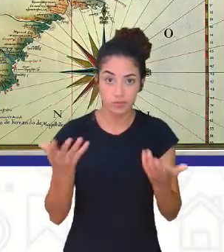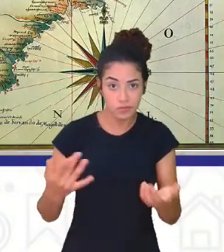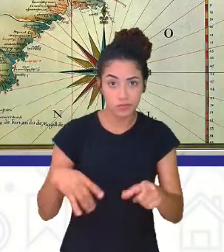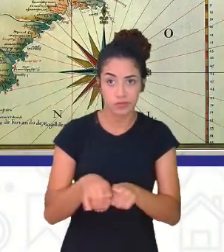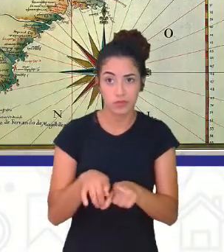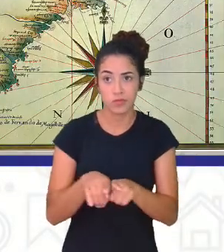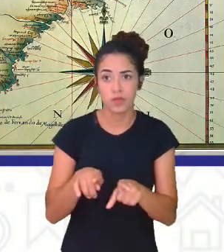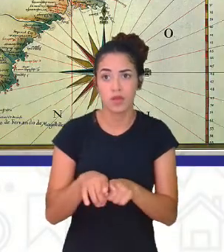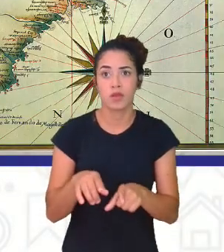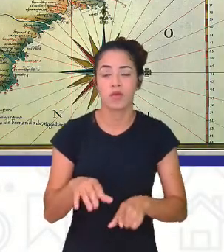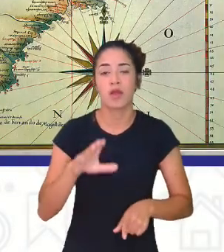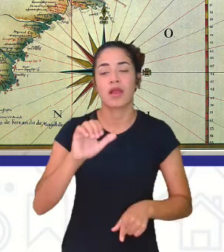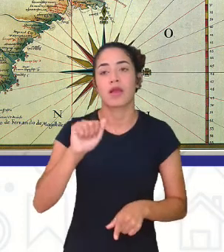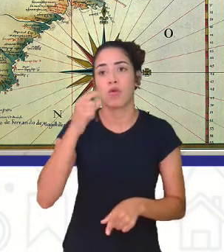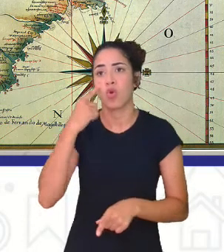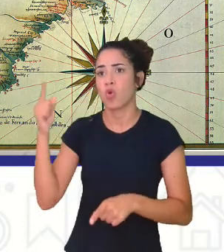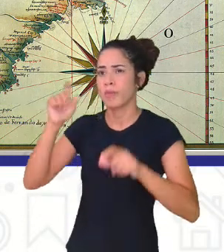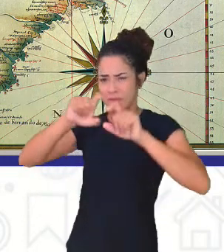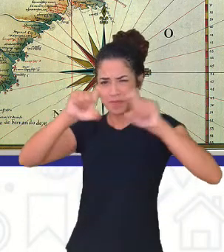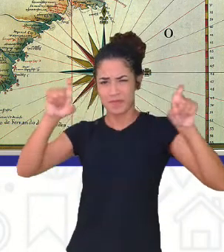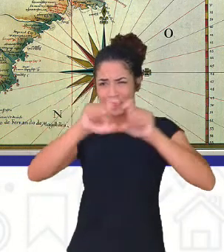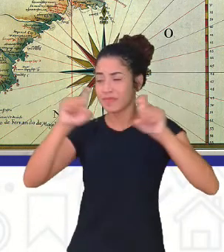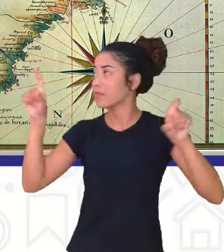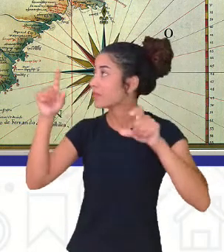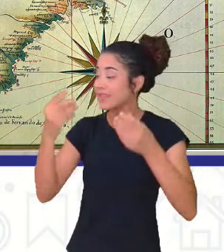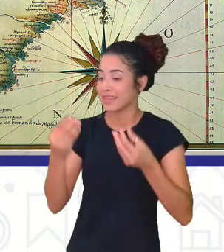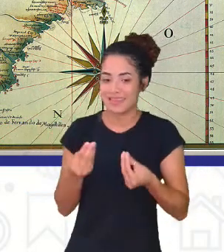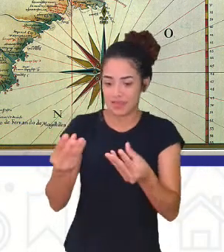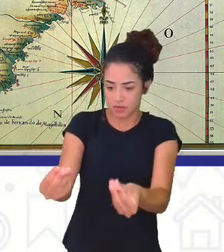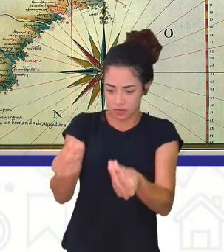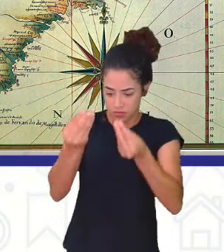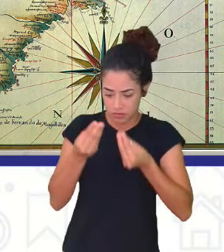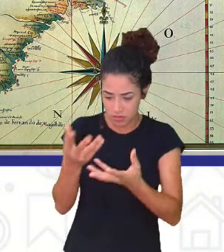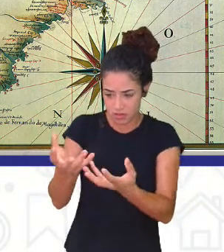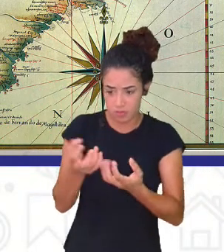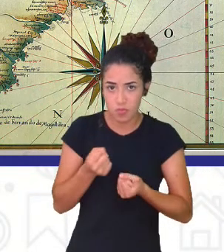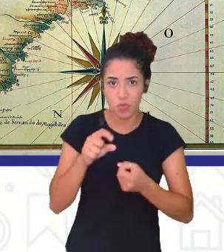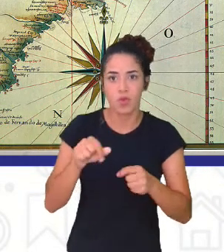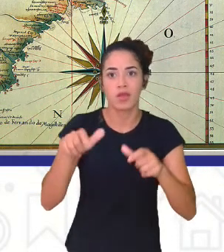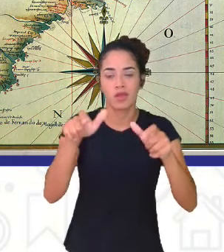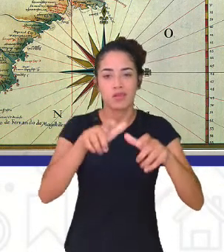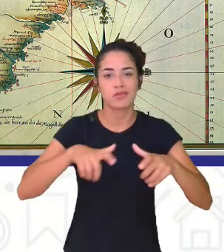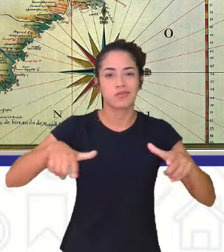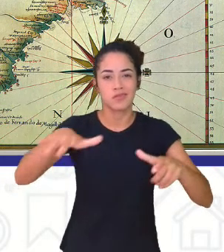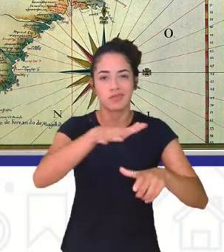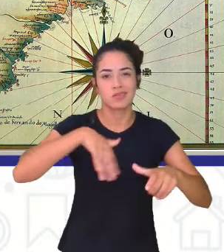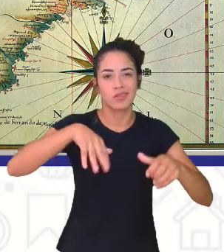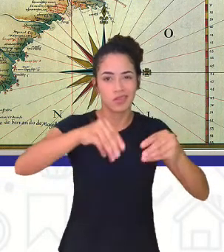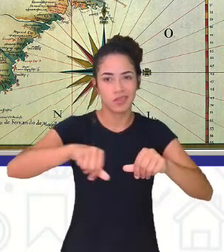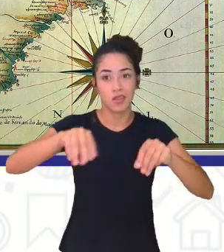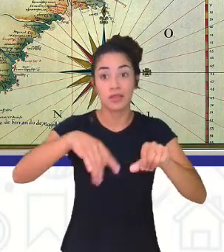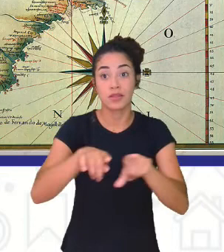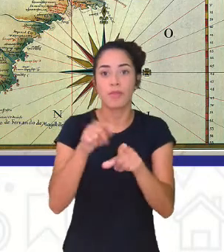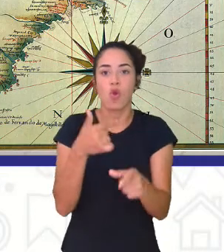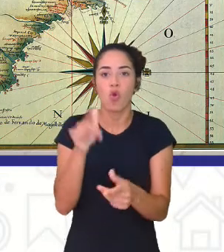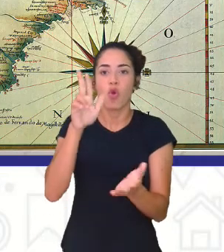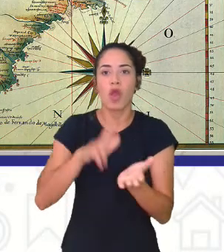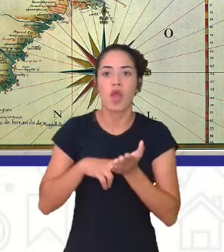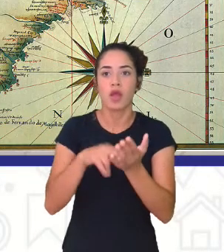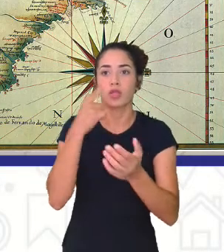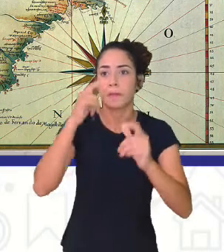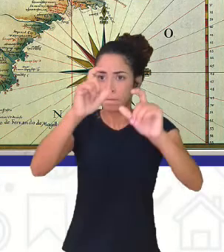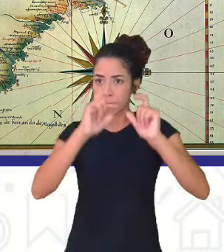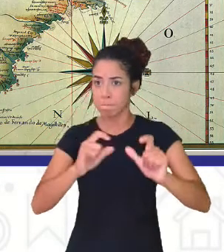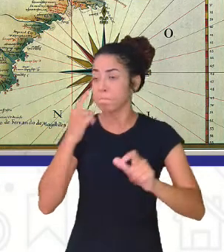o capitão donatário ele recebia um lote de terra e Recebi uma outra carta que era o foral que tinha ali